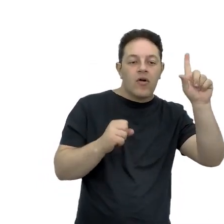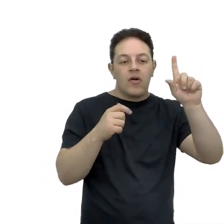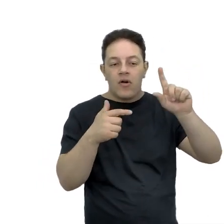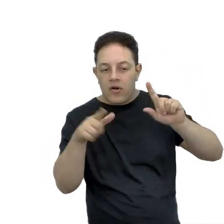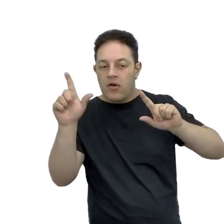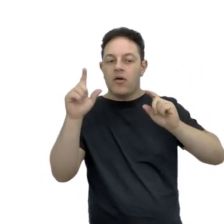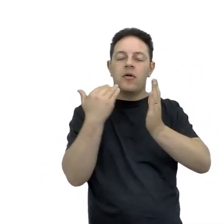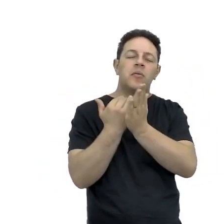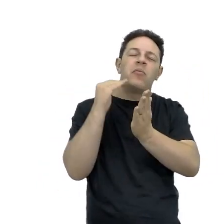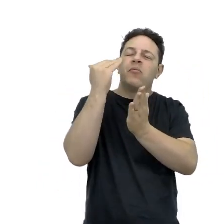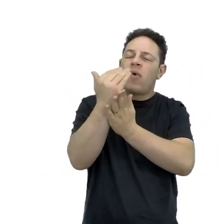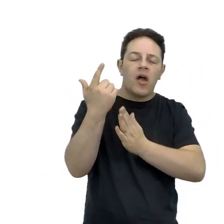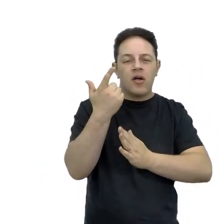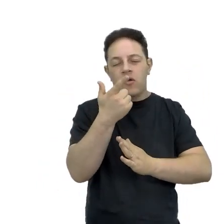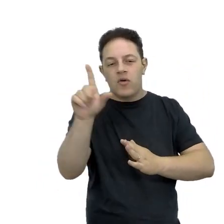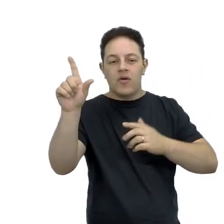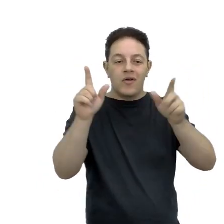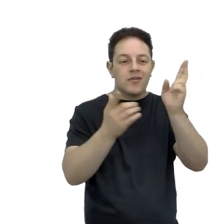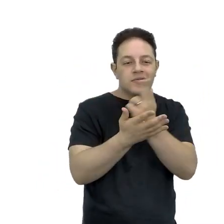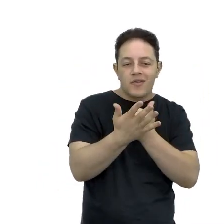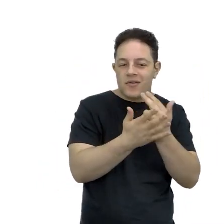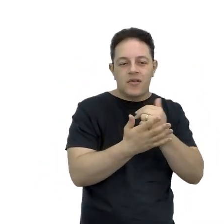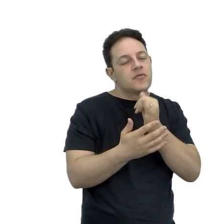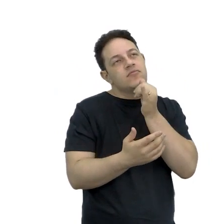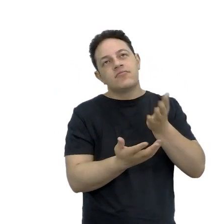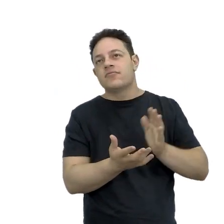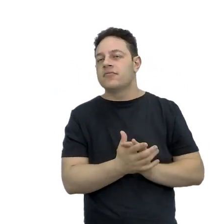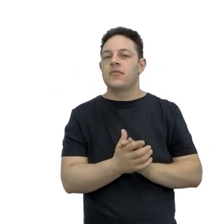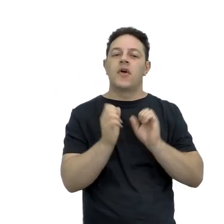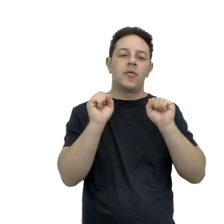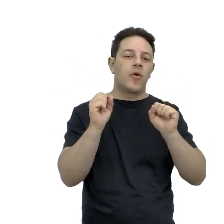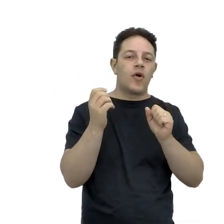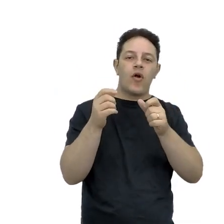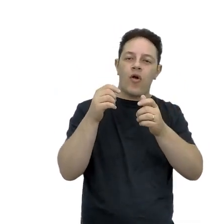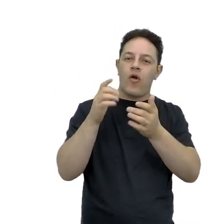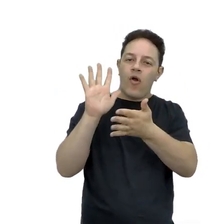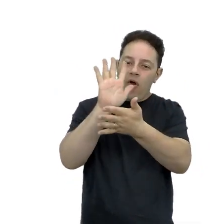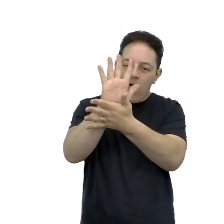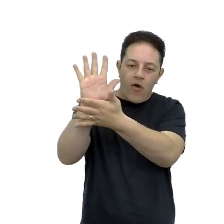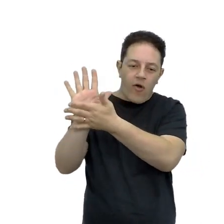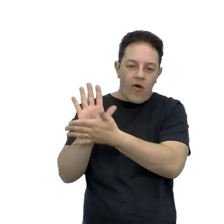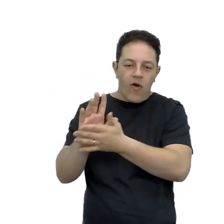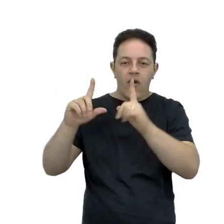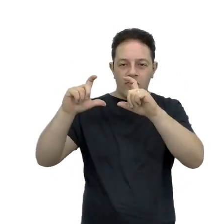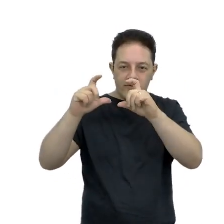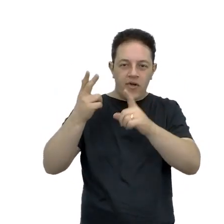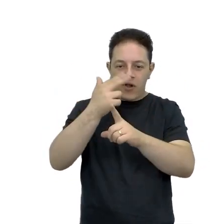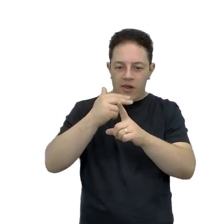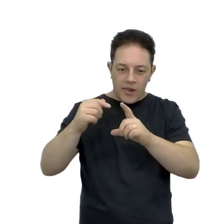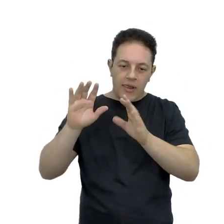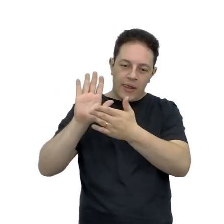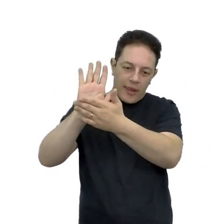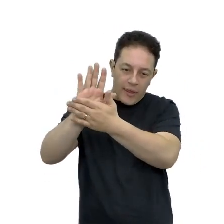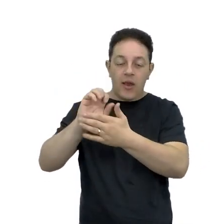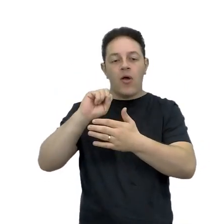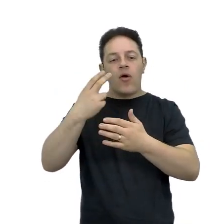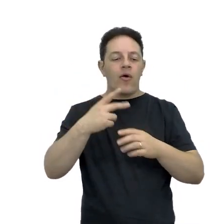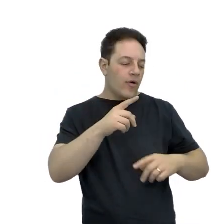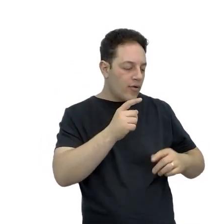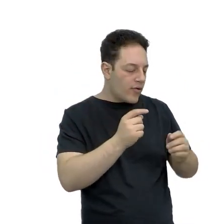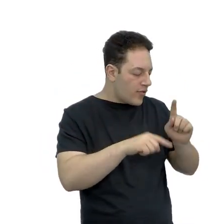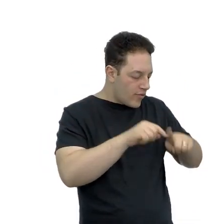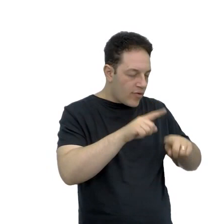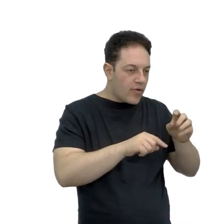além mesmo do desenho, como colagem de imagens ou colocar objetos